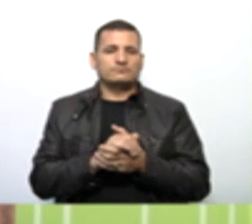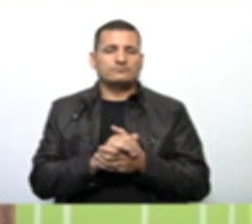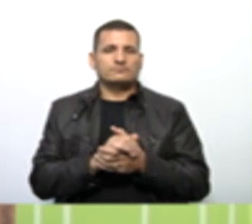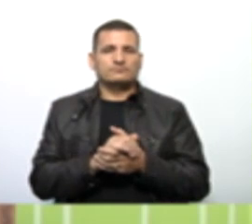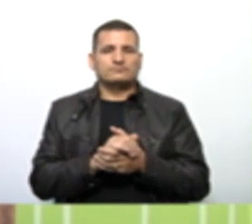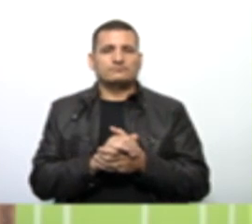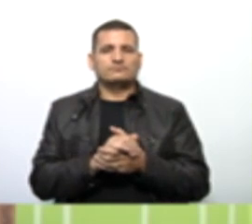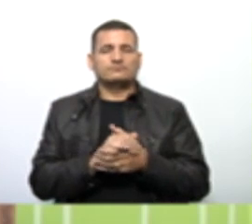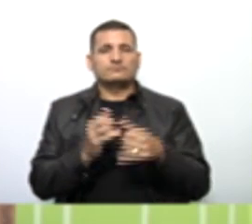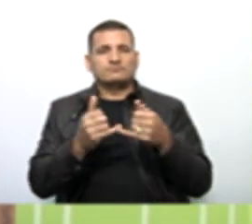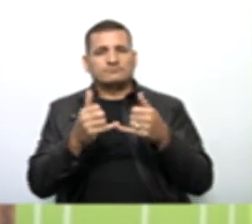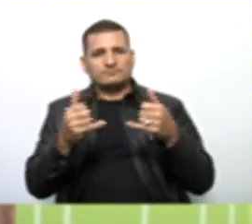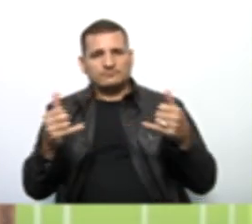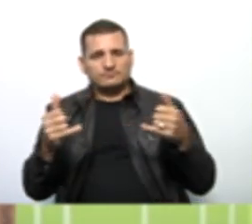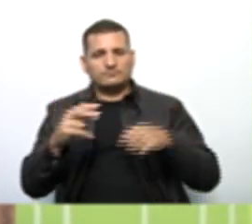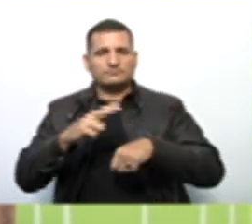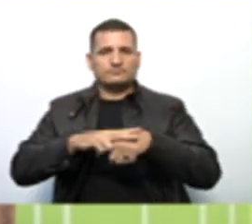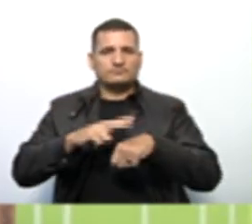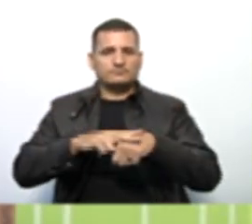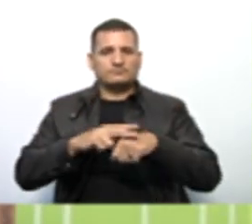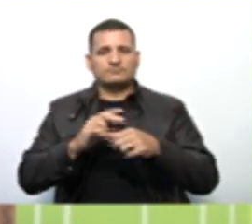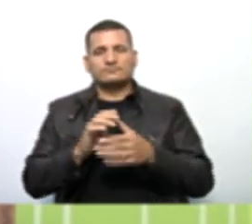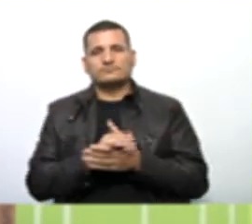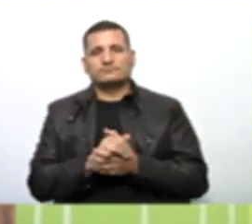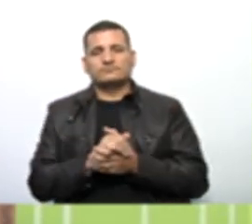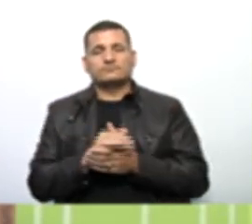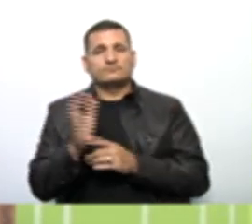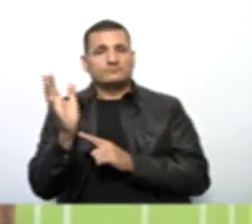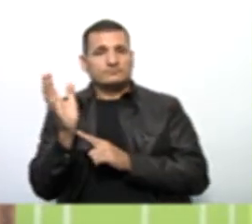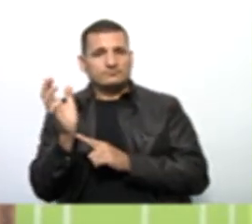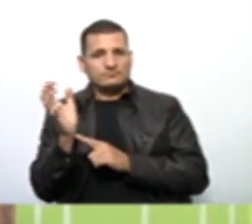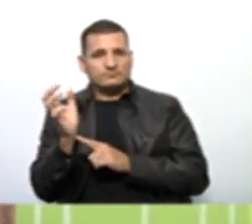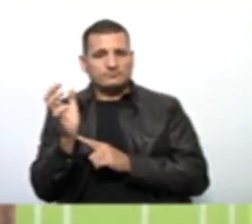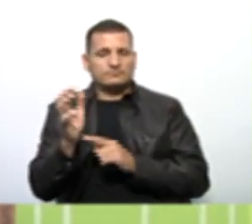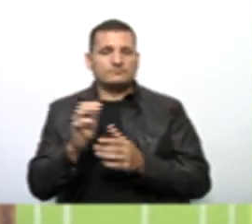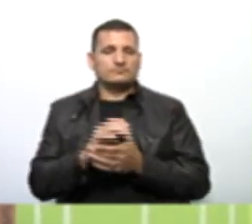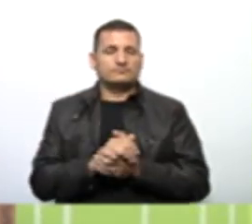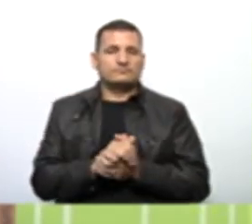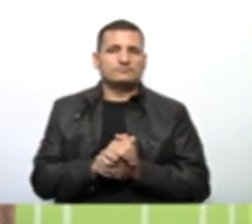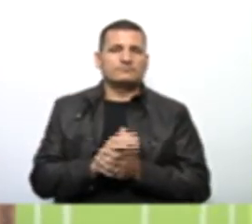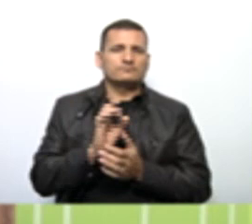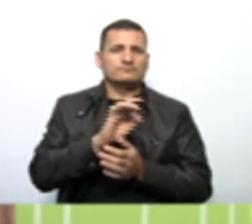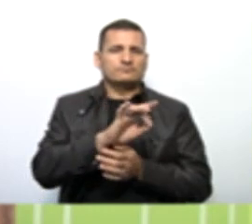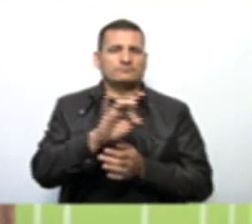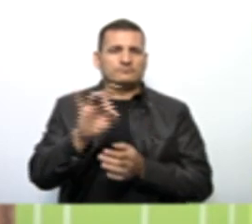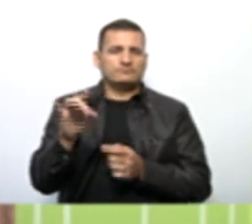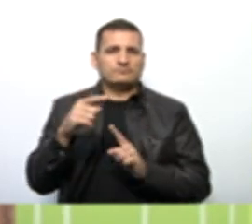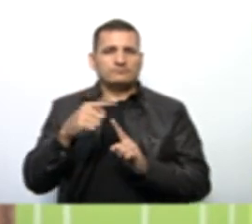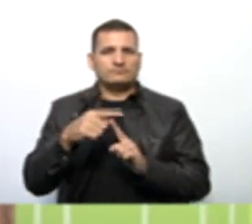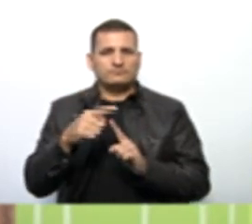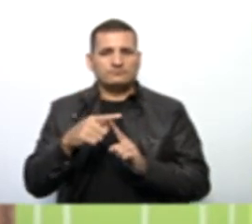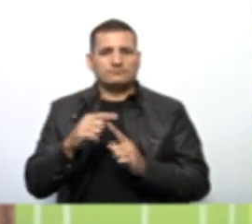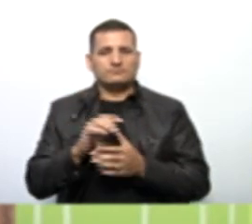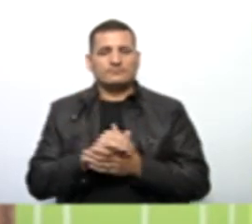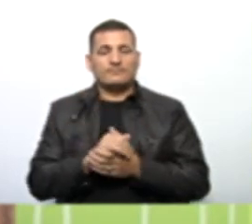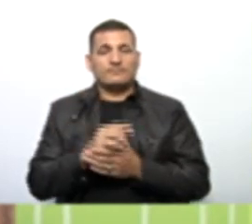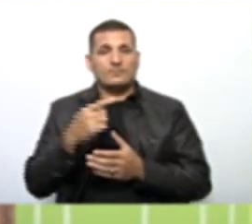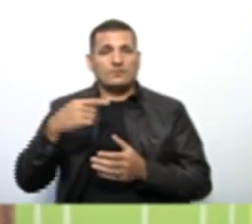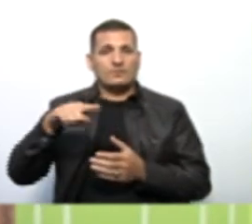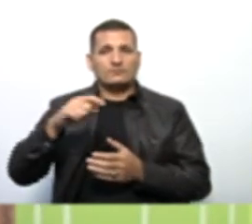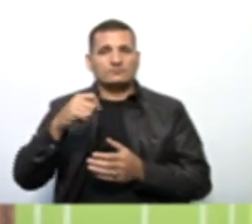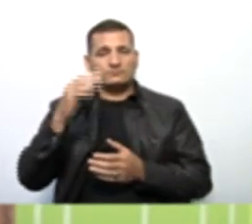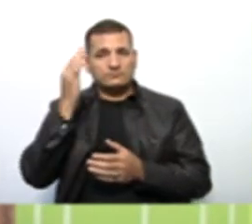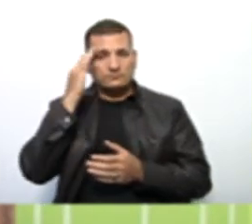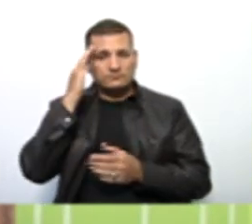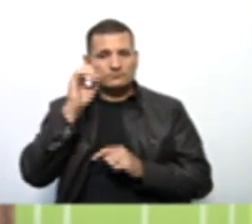pode utilizar a rede o óleo sem fio que utilizou a é isso pra cada tipo de equipamento cada tipo de transmissão mas temos que entender que não